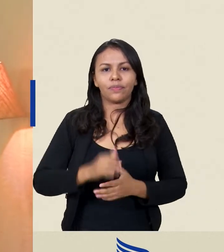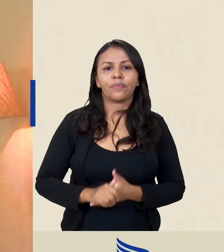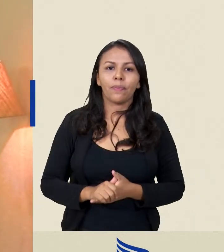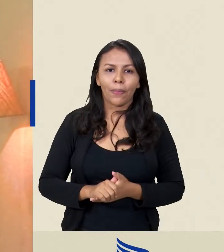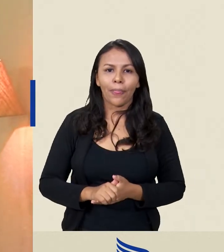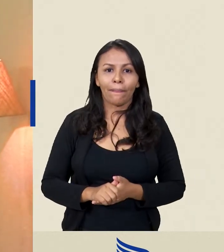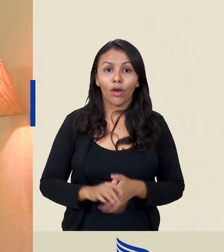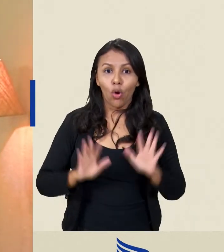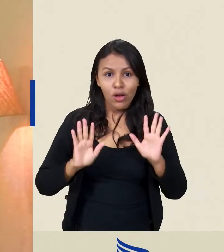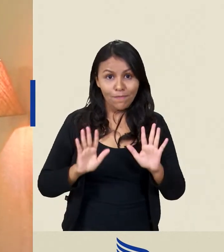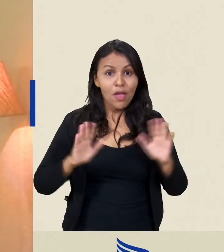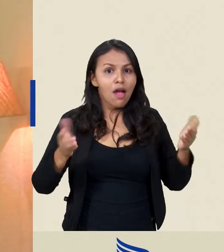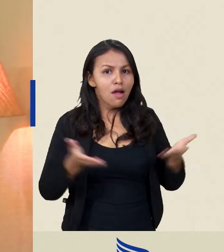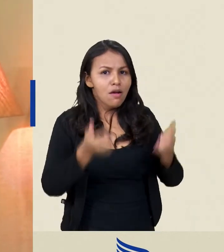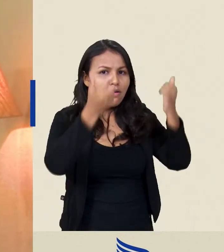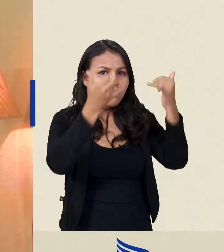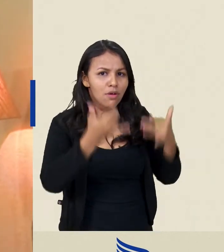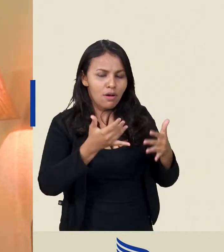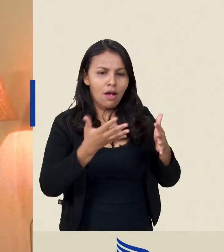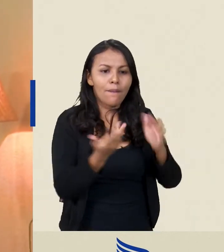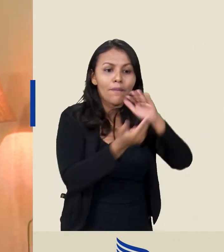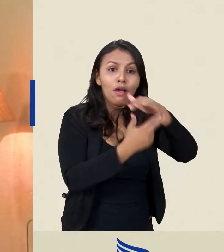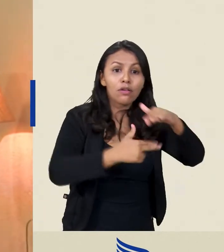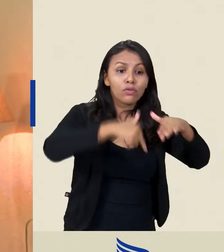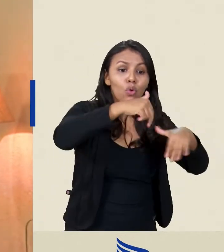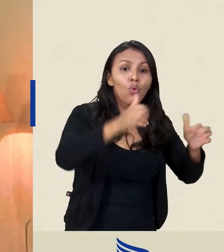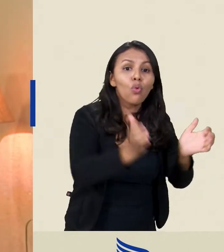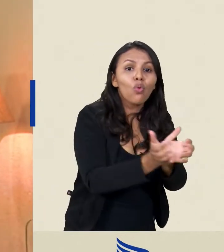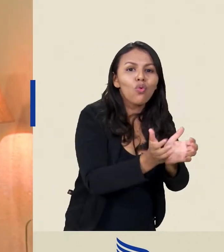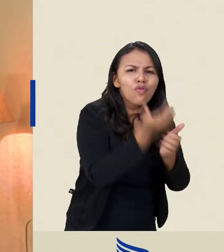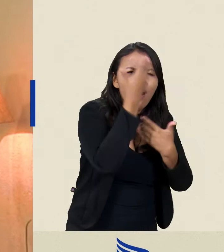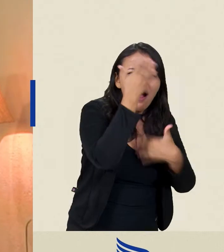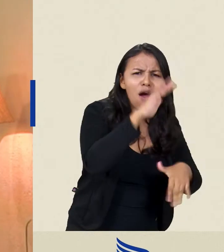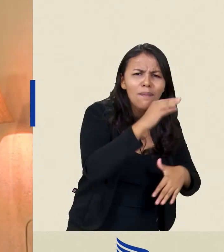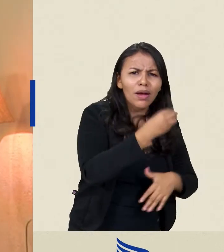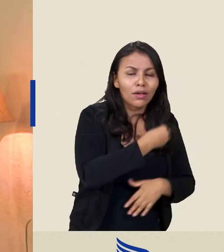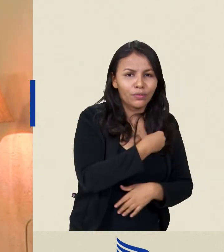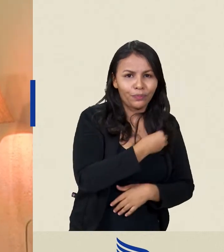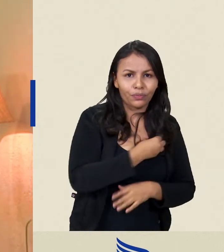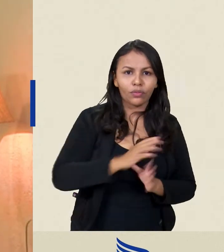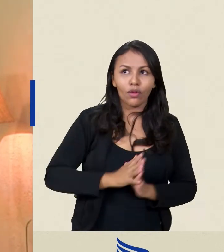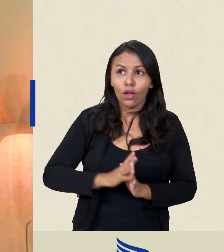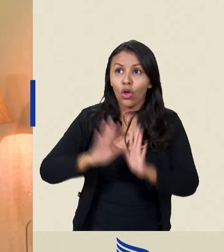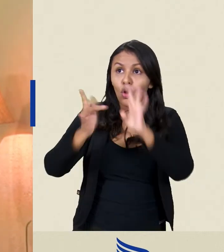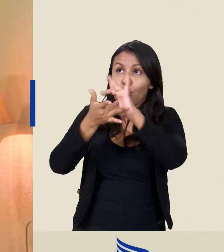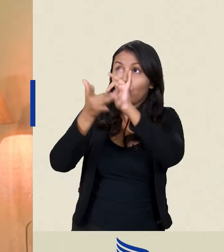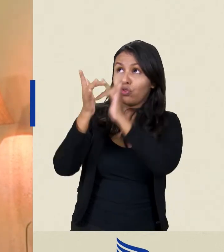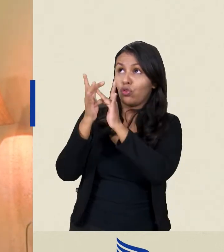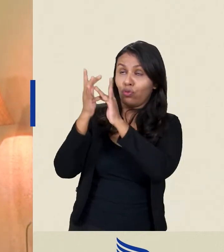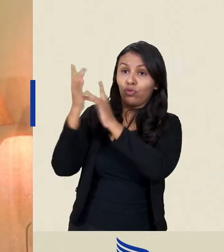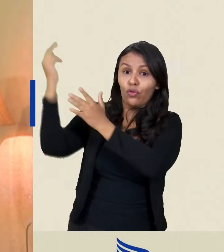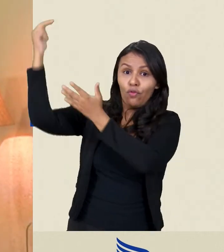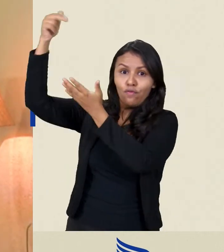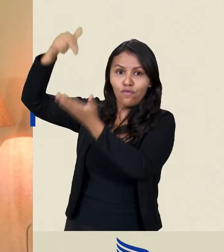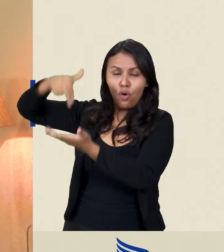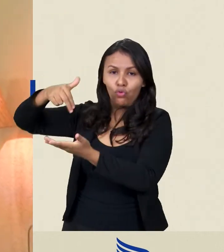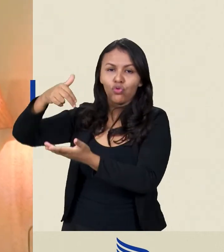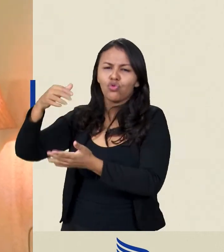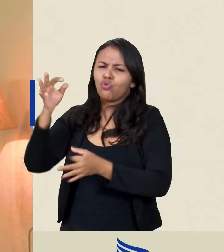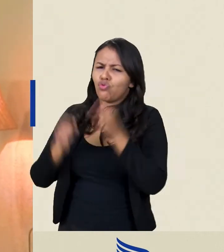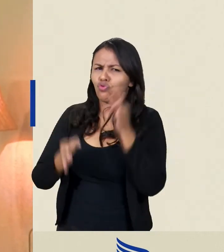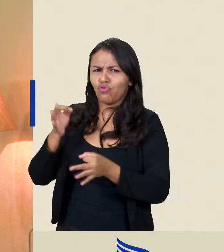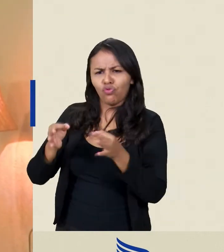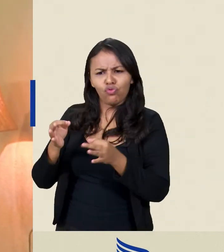ressurreição dos ímpios. Na volta de Cristo, os justos mortos são ressuscitados imortais, e os santos